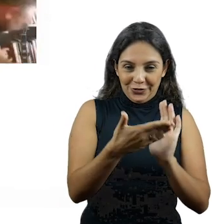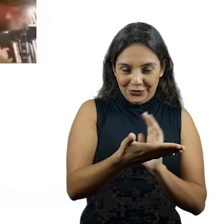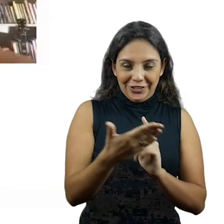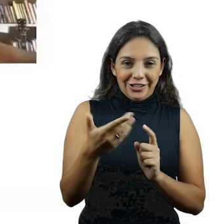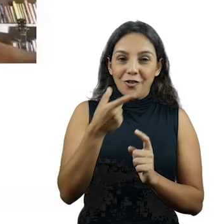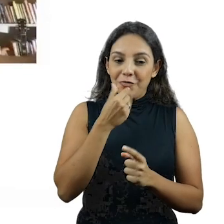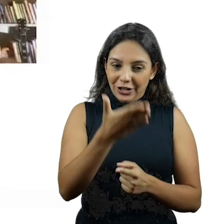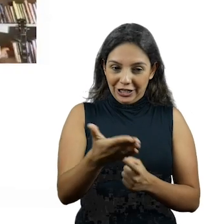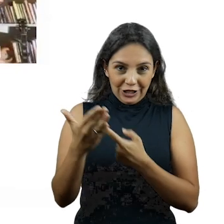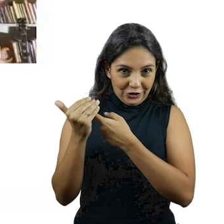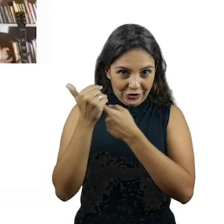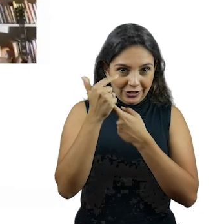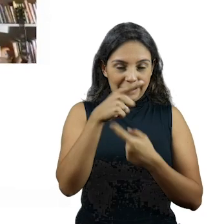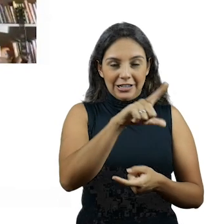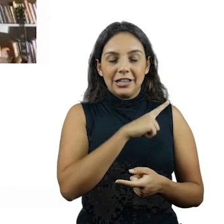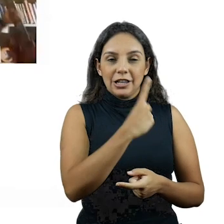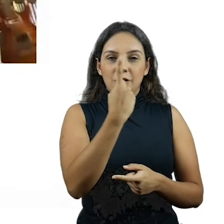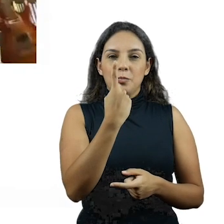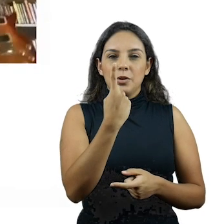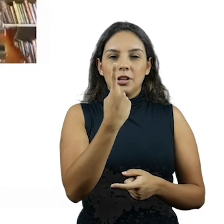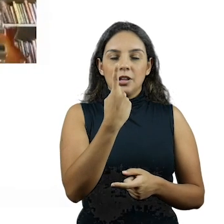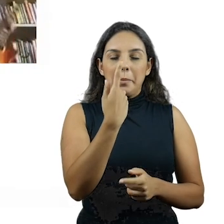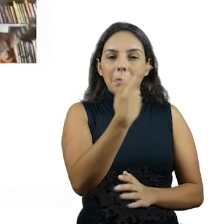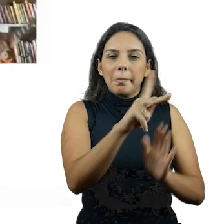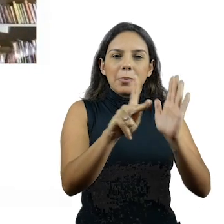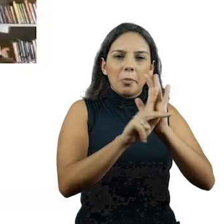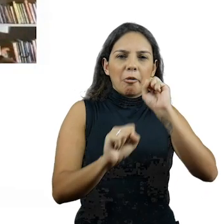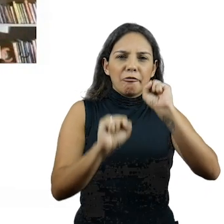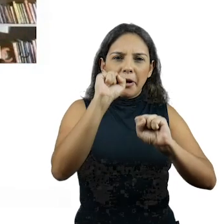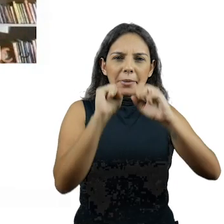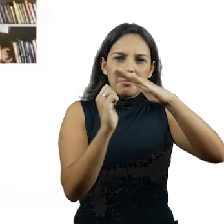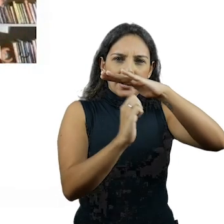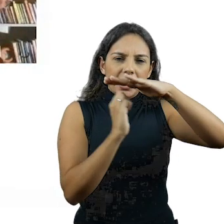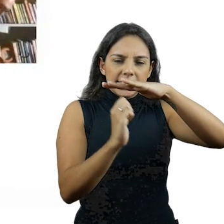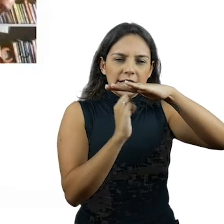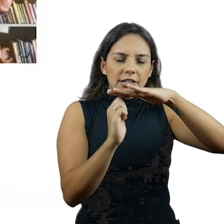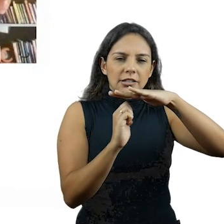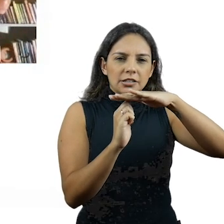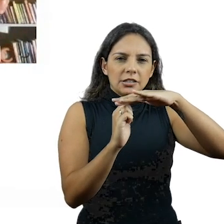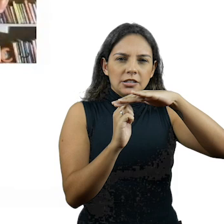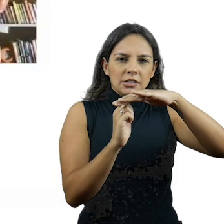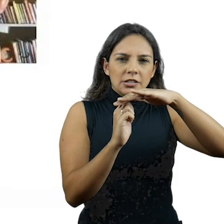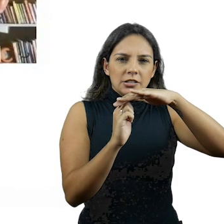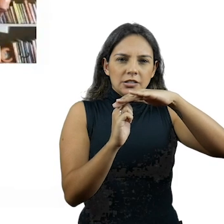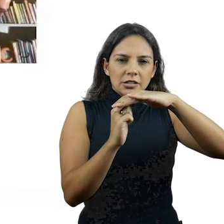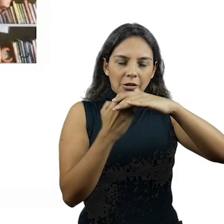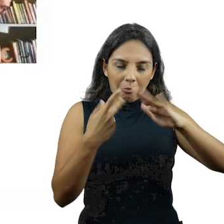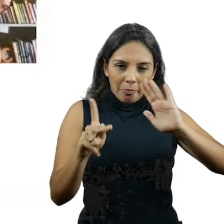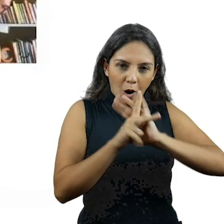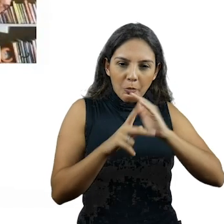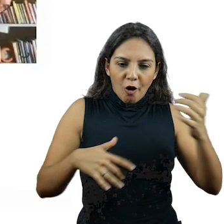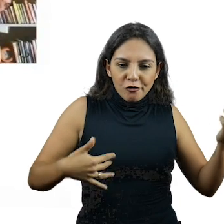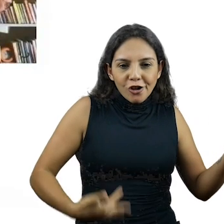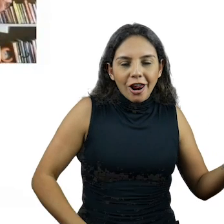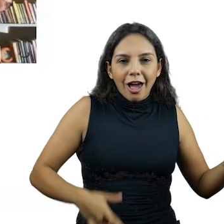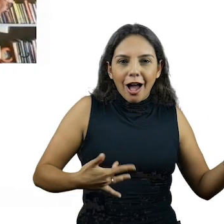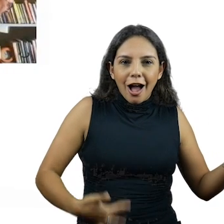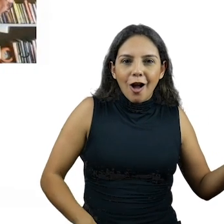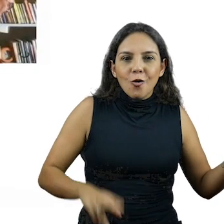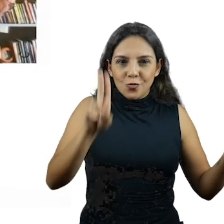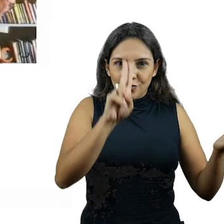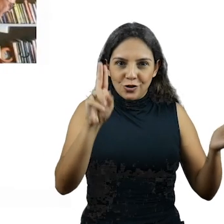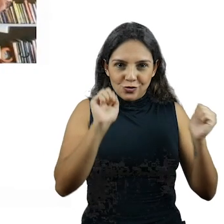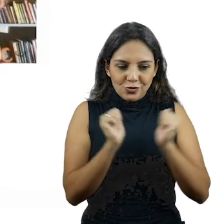tudo. O Rodrigo, gente, para quem não sabe, tem uma indústria de produção de acessórios de violão, guitarra e